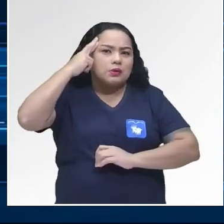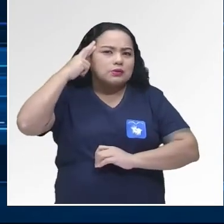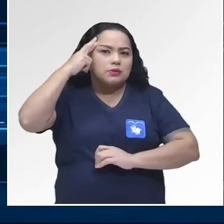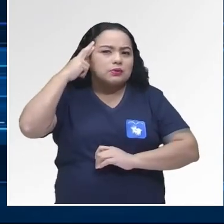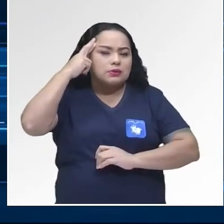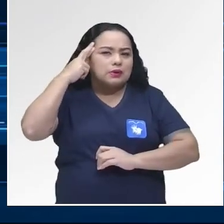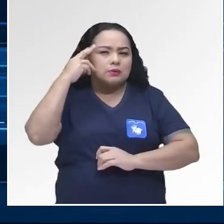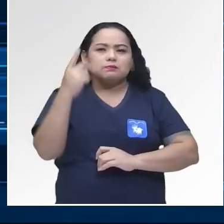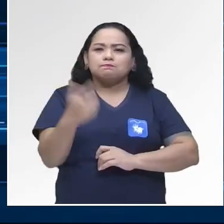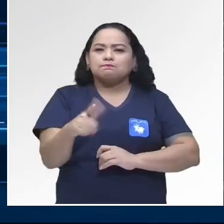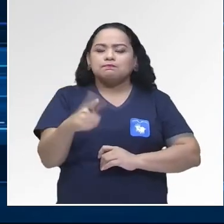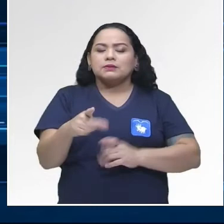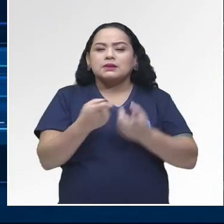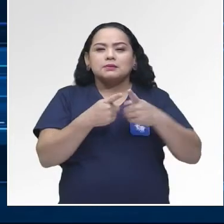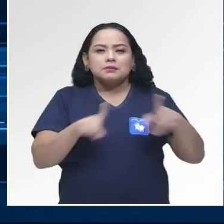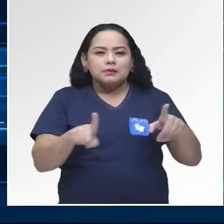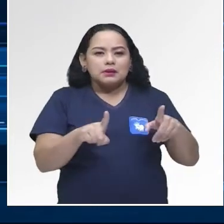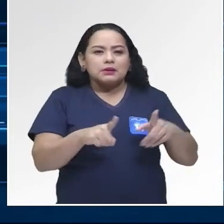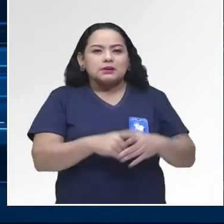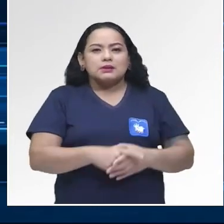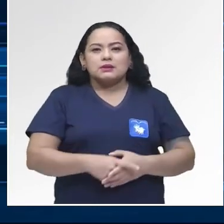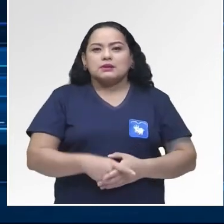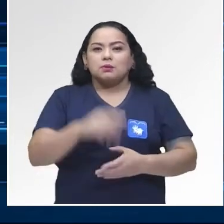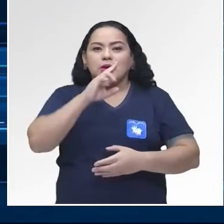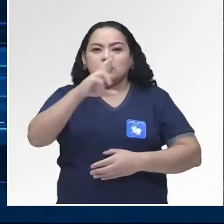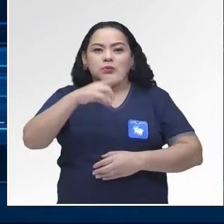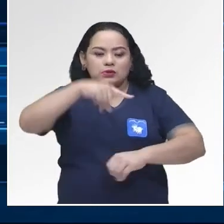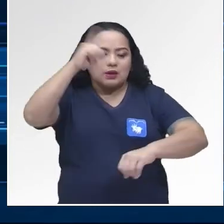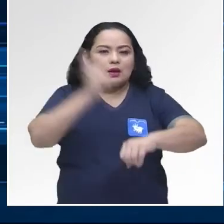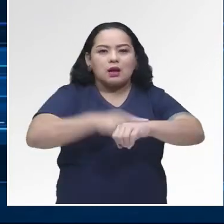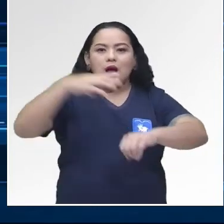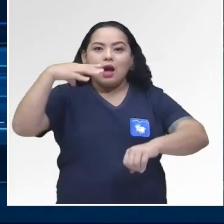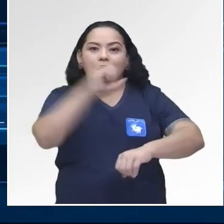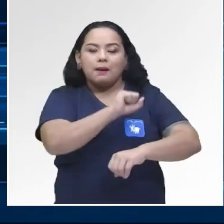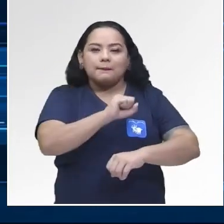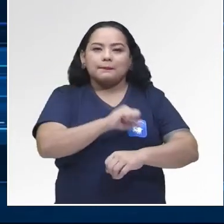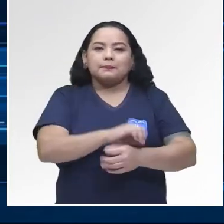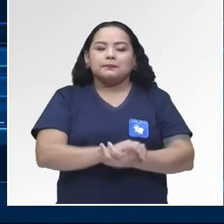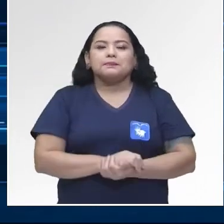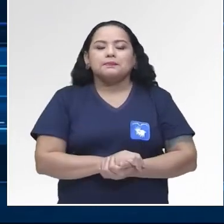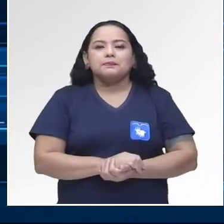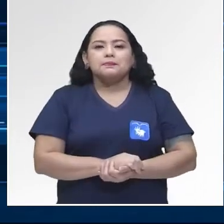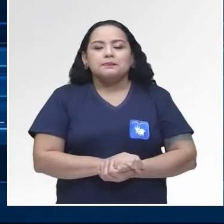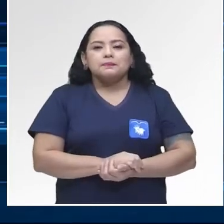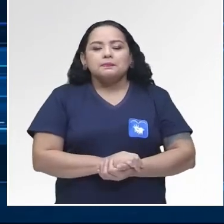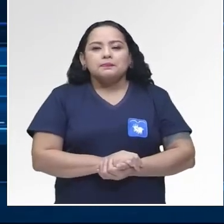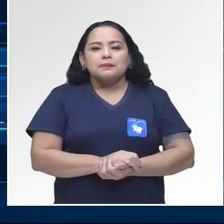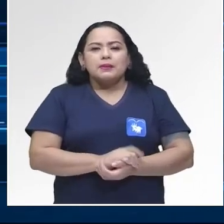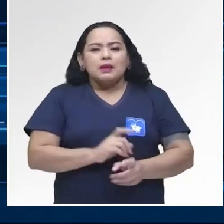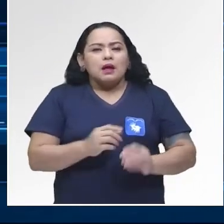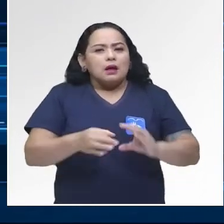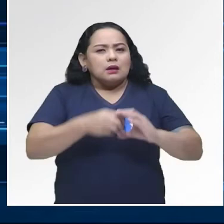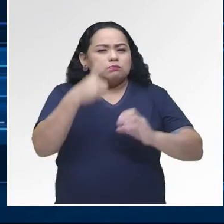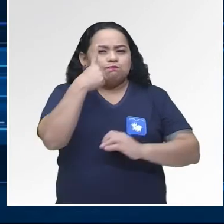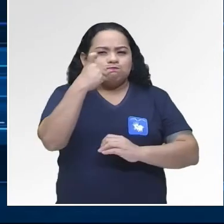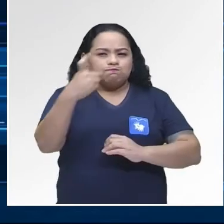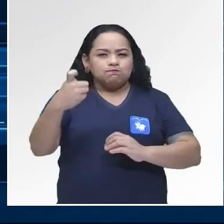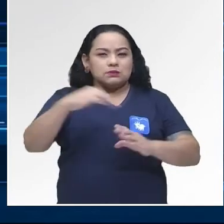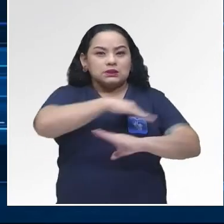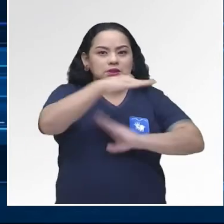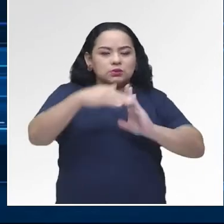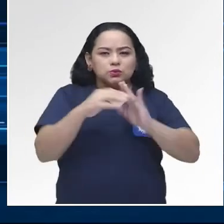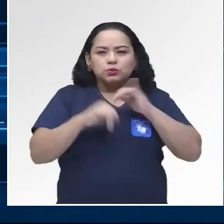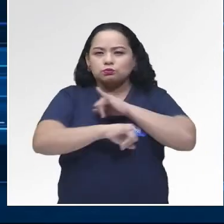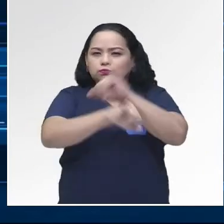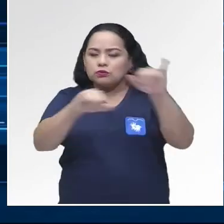coerência, mas é uma solução para o problema do momento. Agora, o que é interessante nisso tudo, queridos